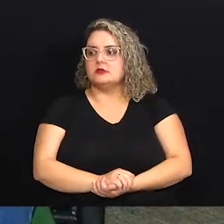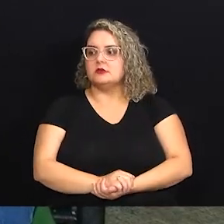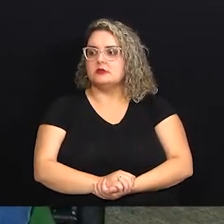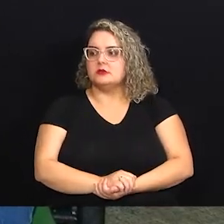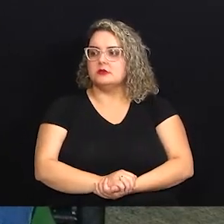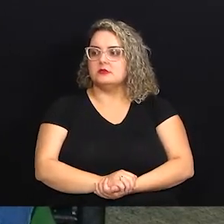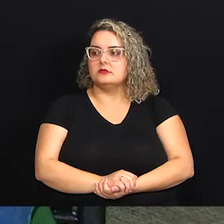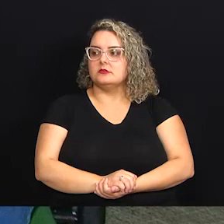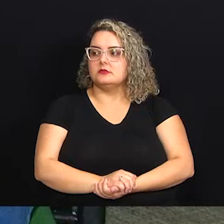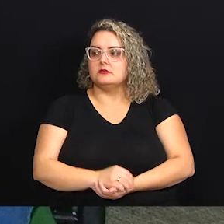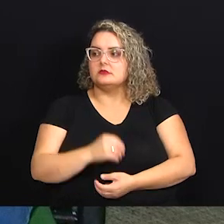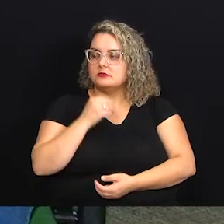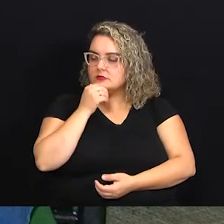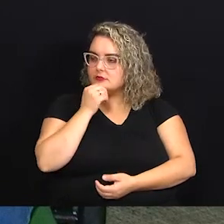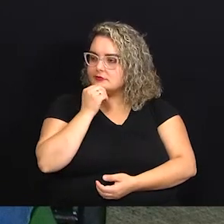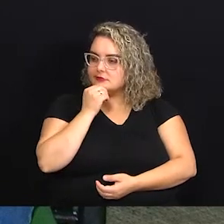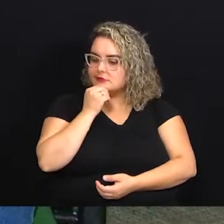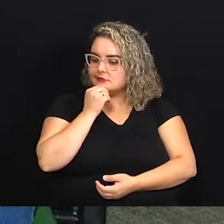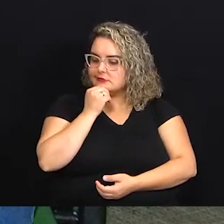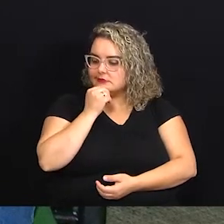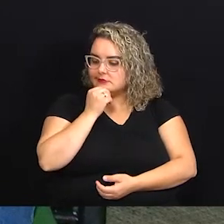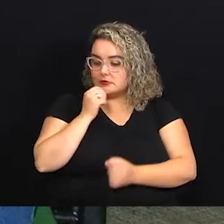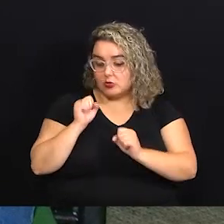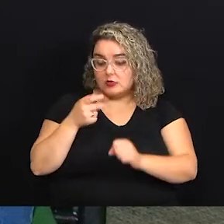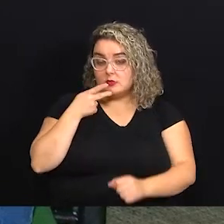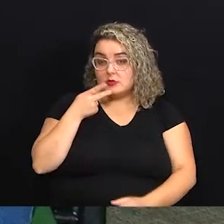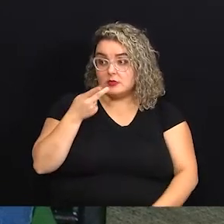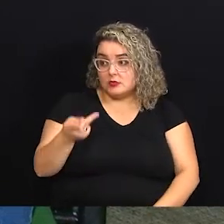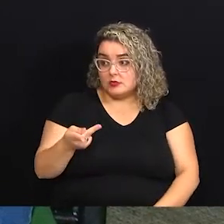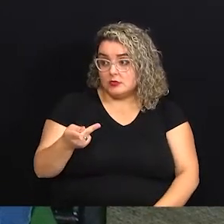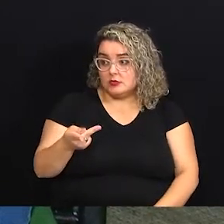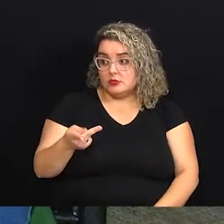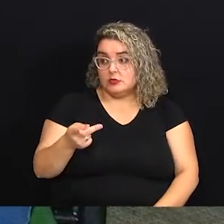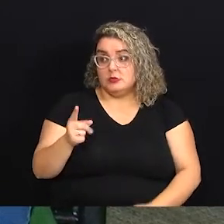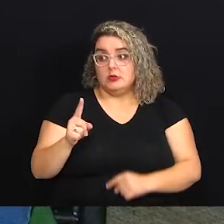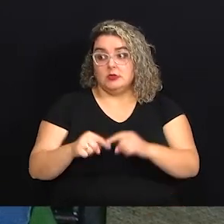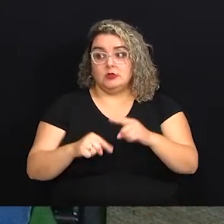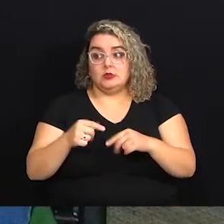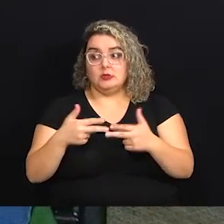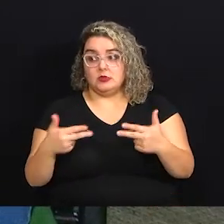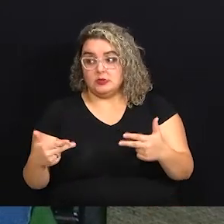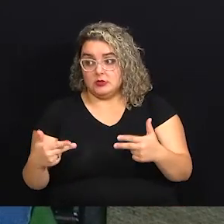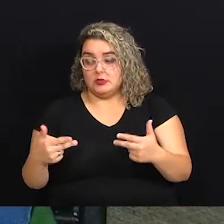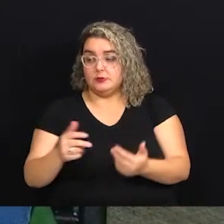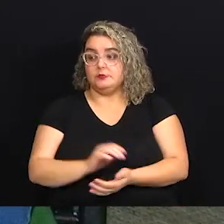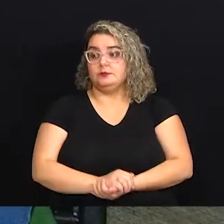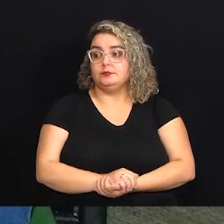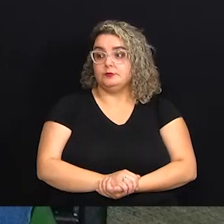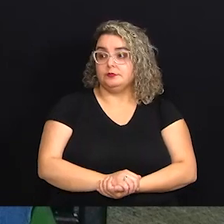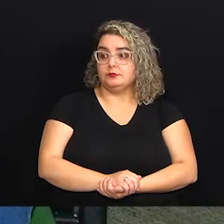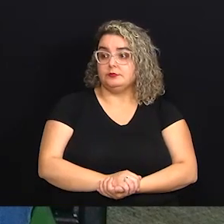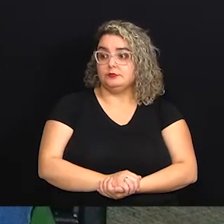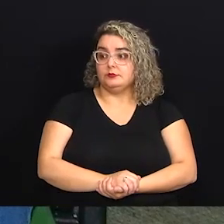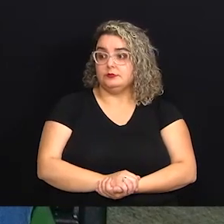atrapalha, sim. E a gente pode falar também sobre aparelhos que